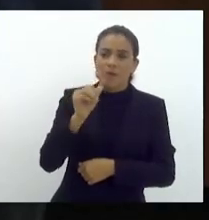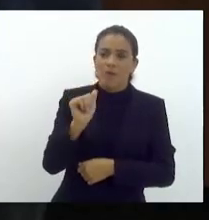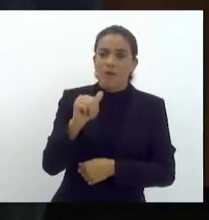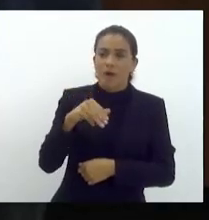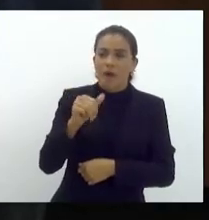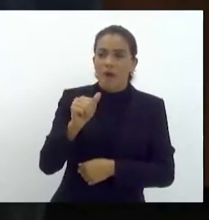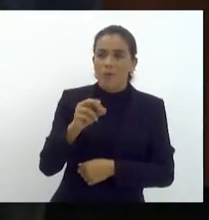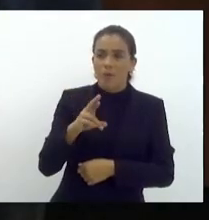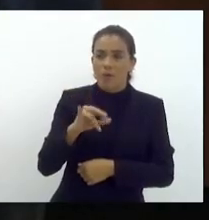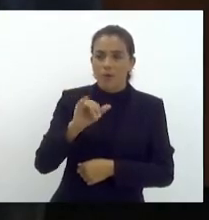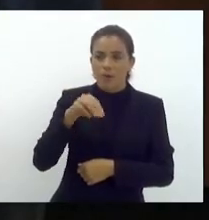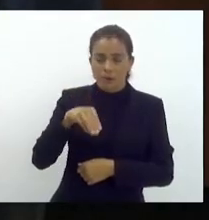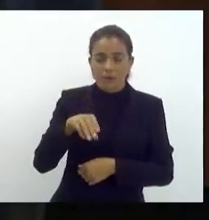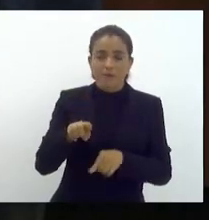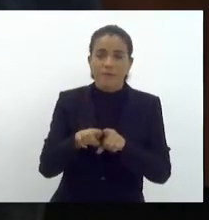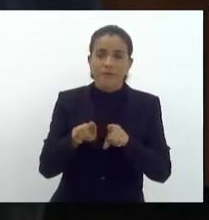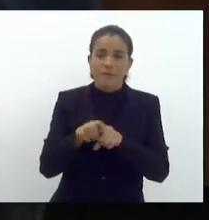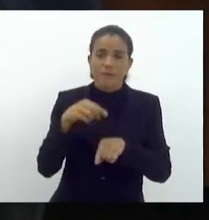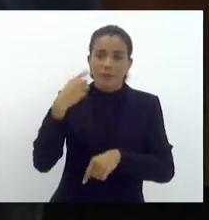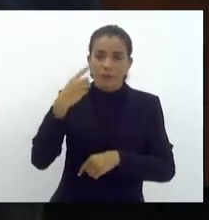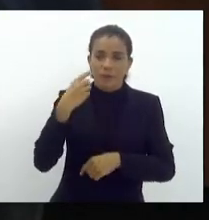Dr Sérgio